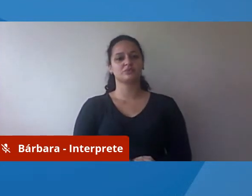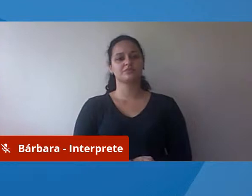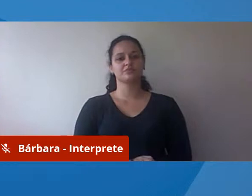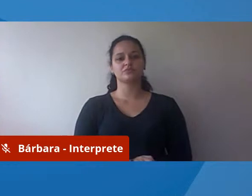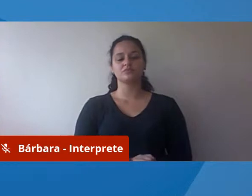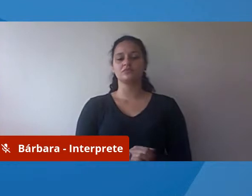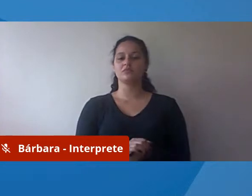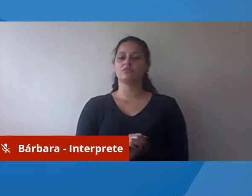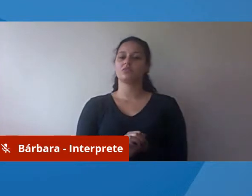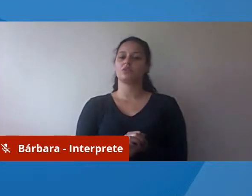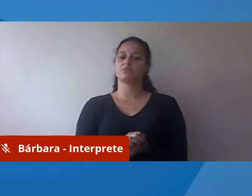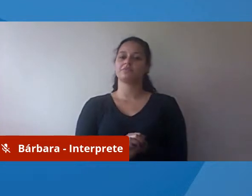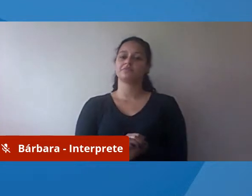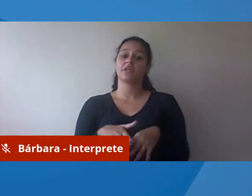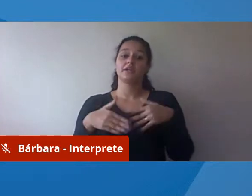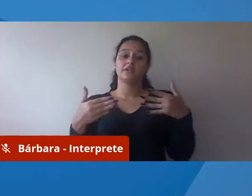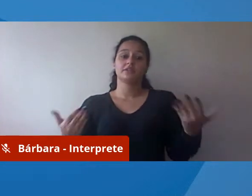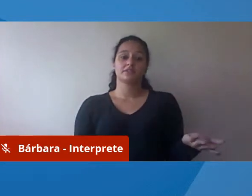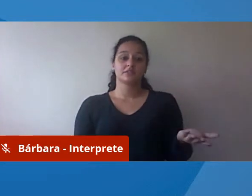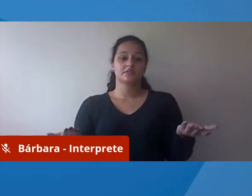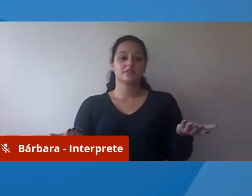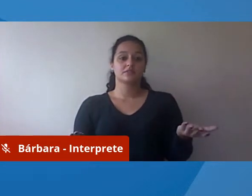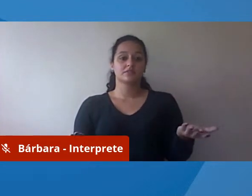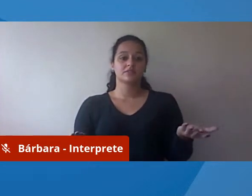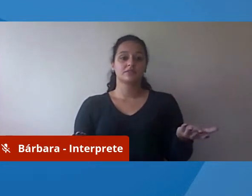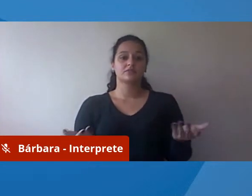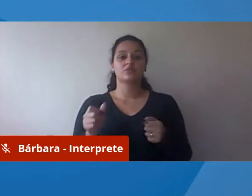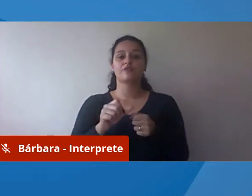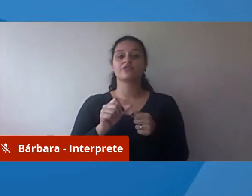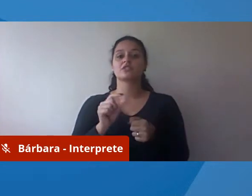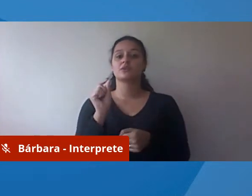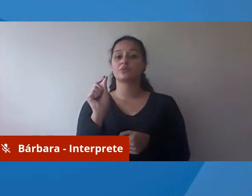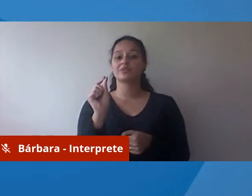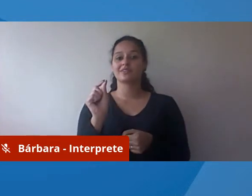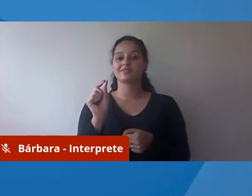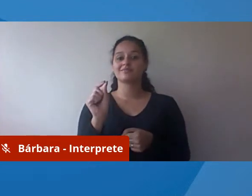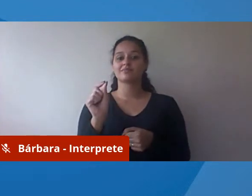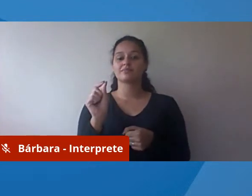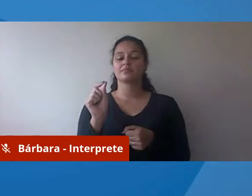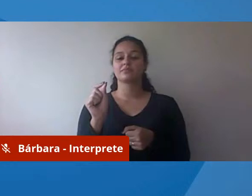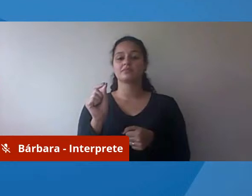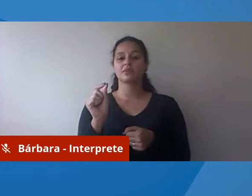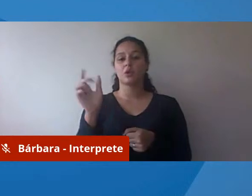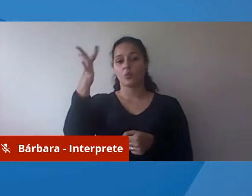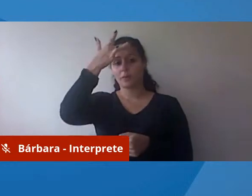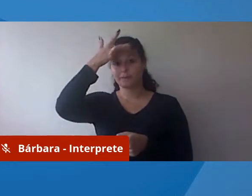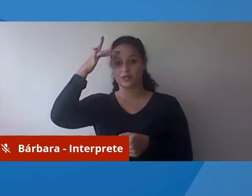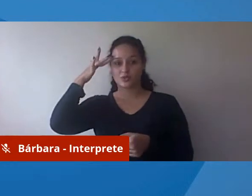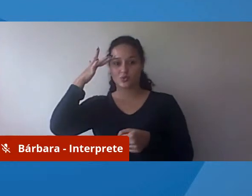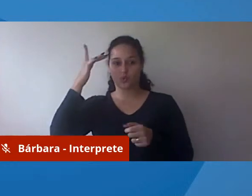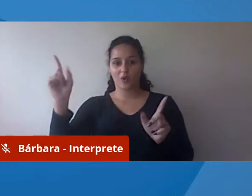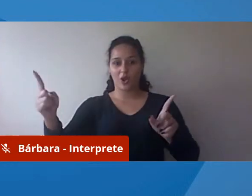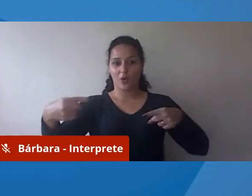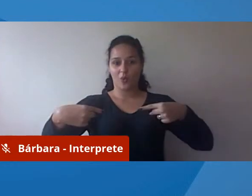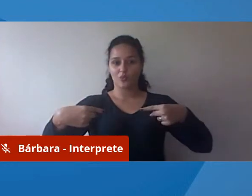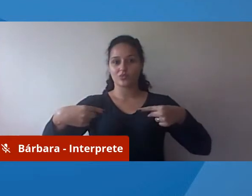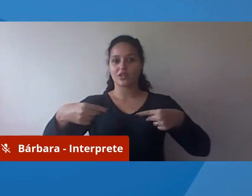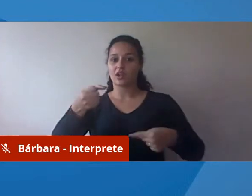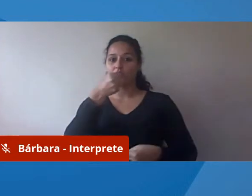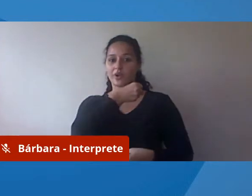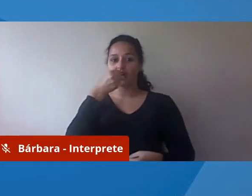anti-imigrantes. Né? Bom, fizeram um erro, mataram um militante antifascista, um cantor muito